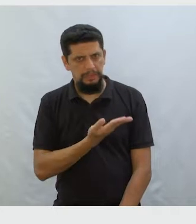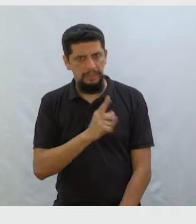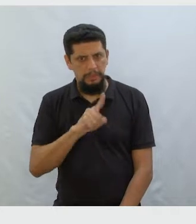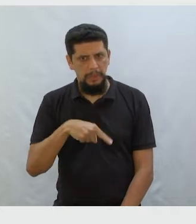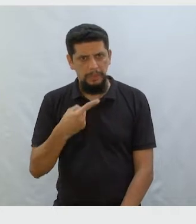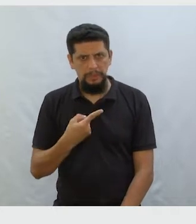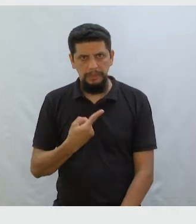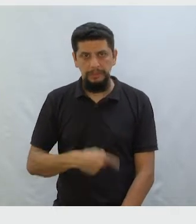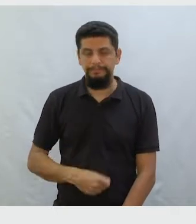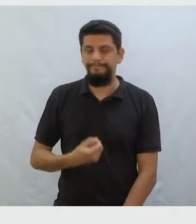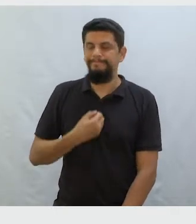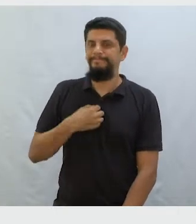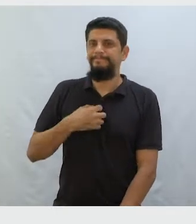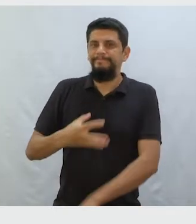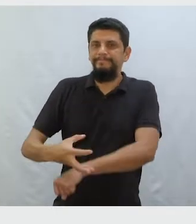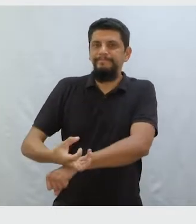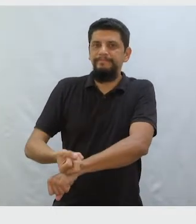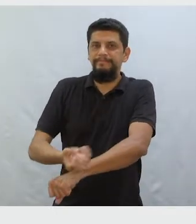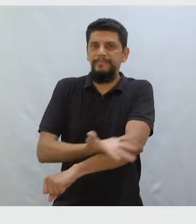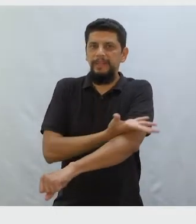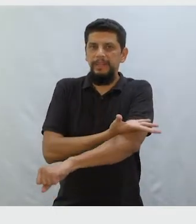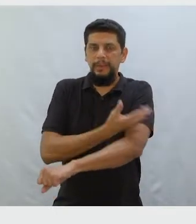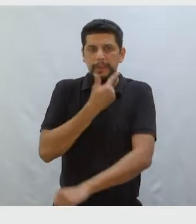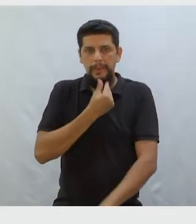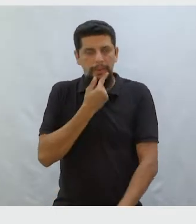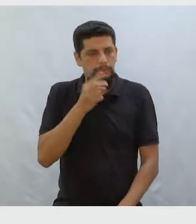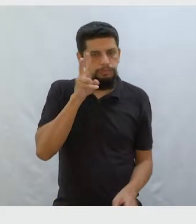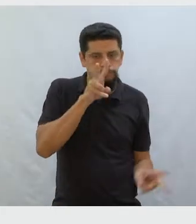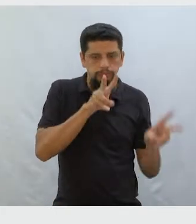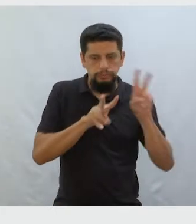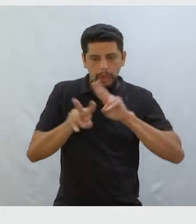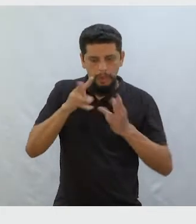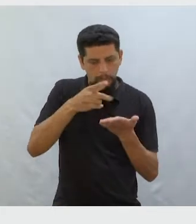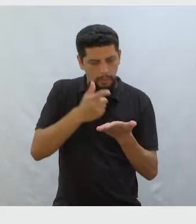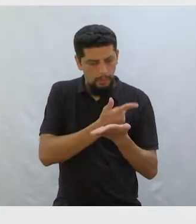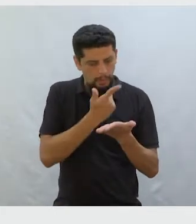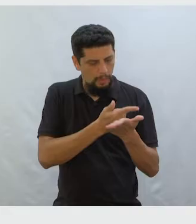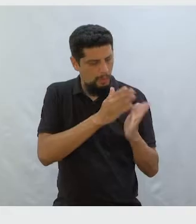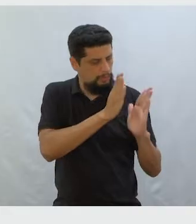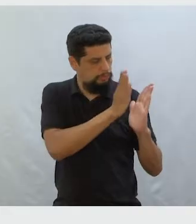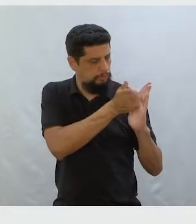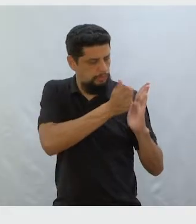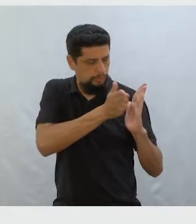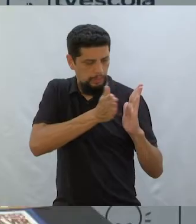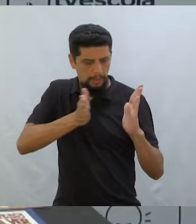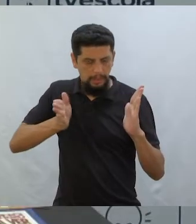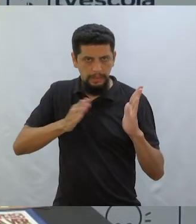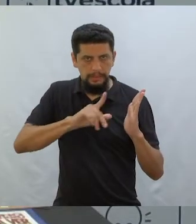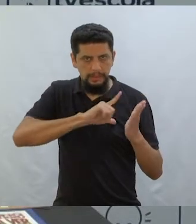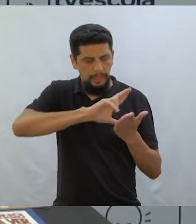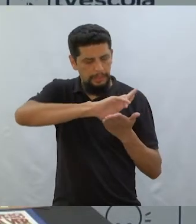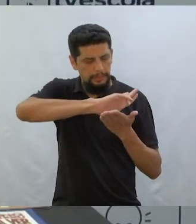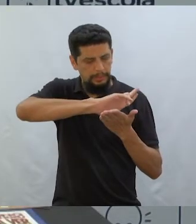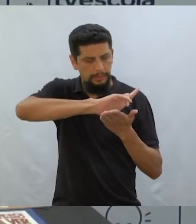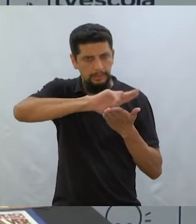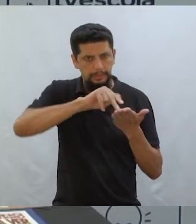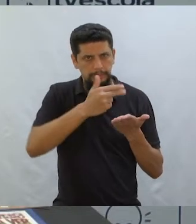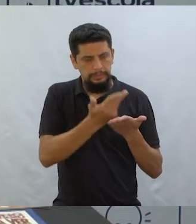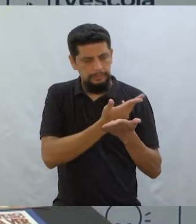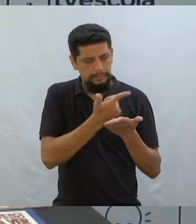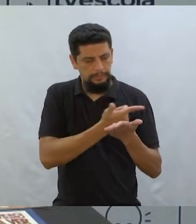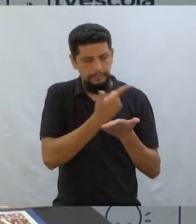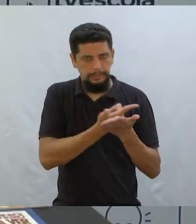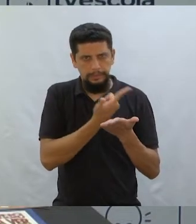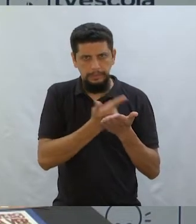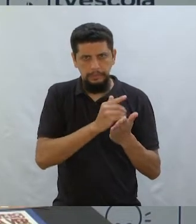depois que passou a primeira emoção o menino começou a olhar os livros nas estantes tinha livros de todos